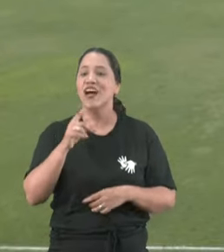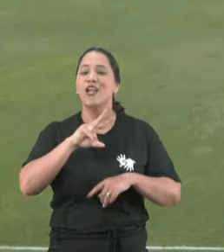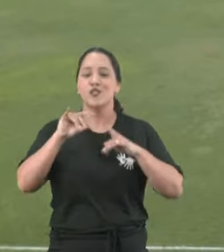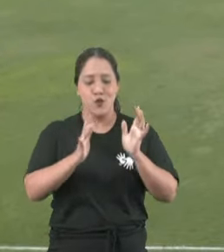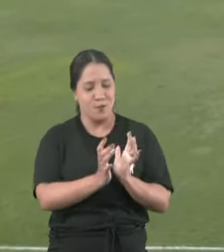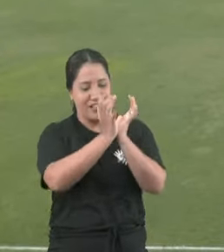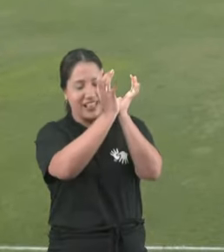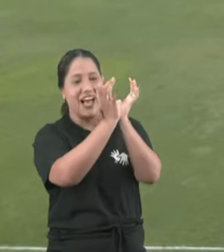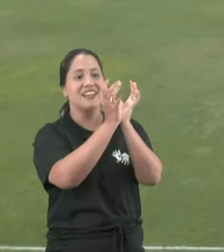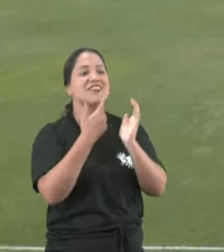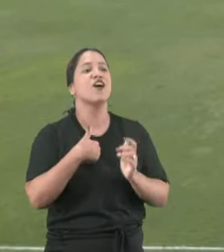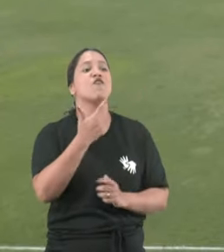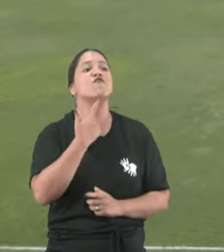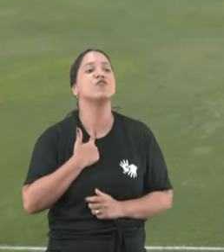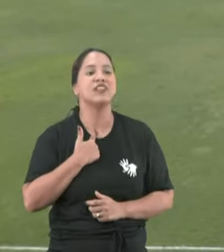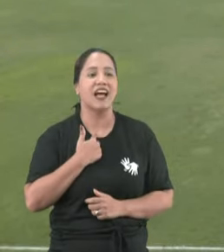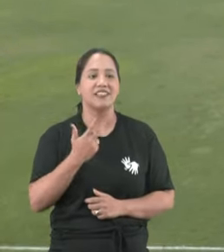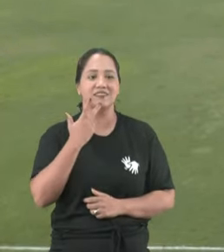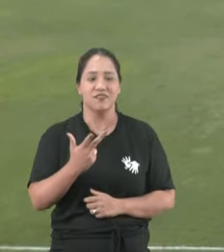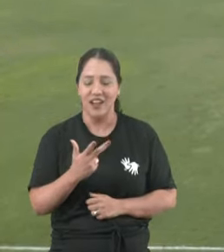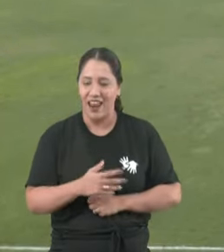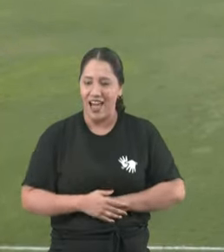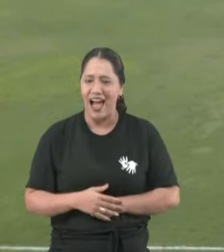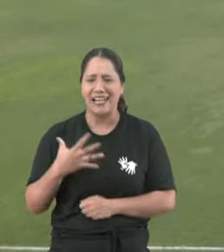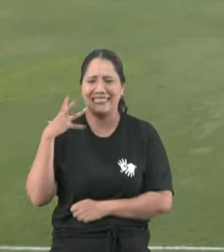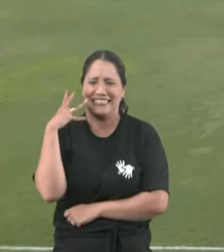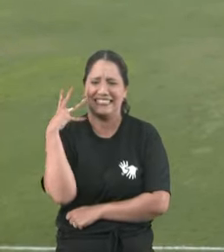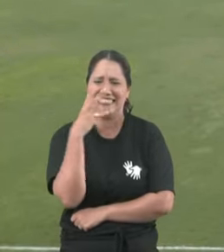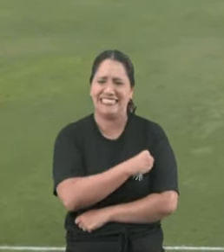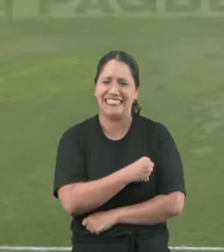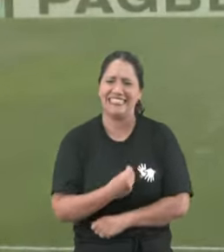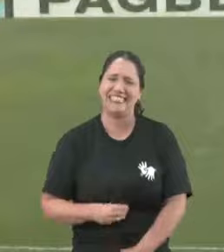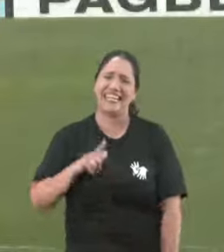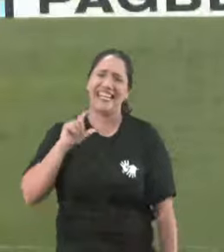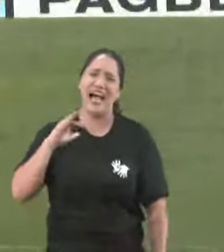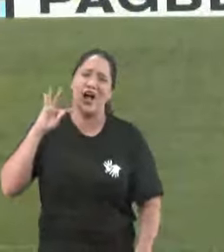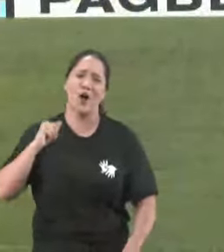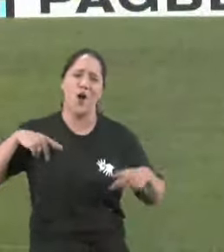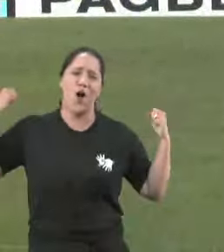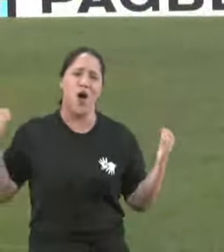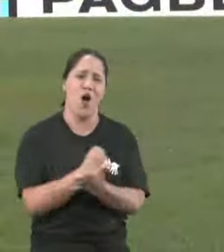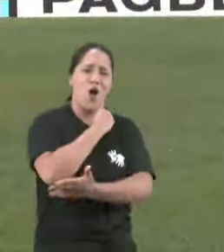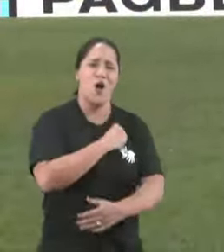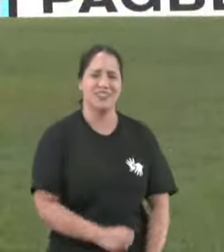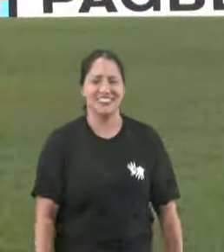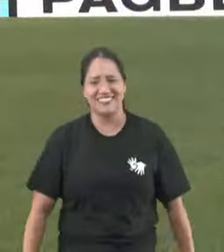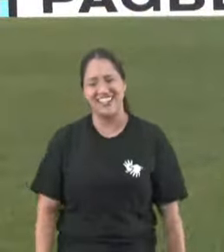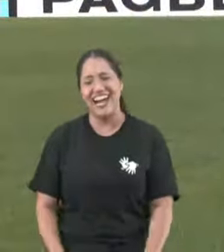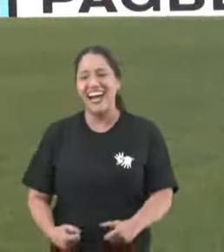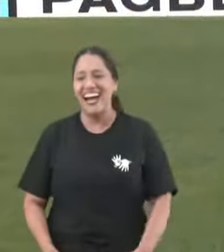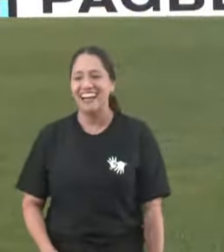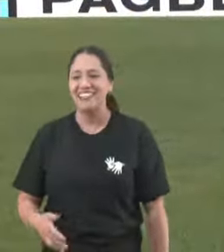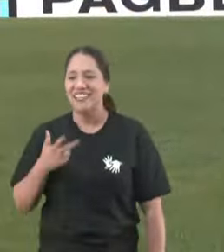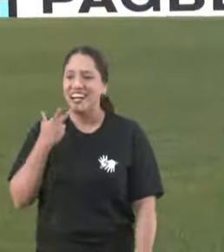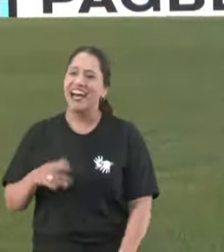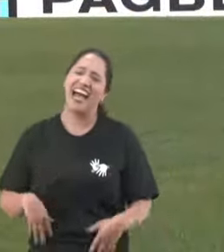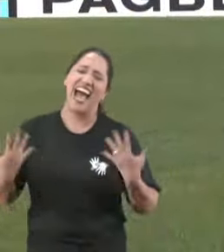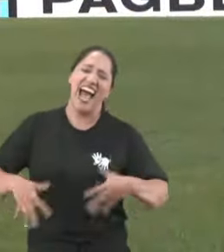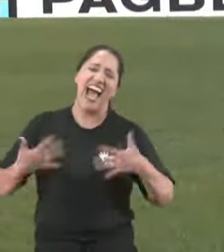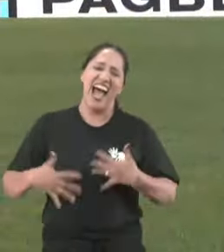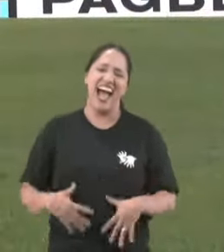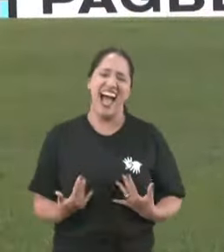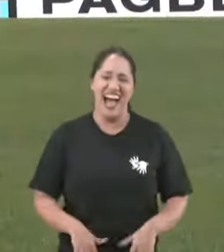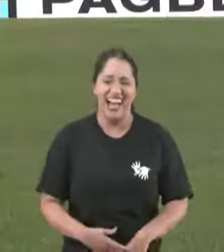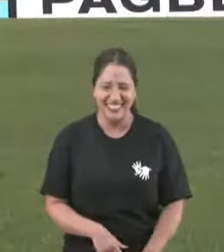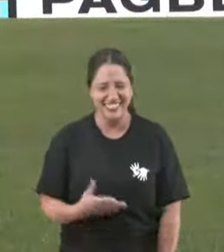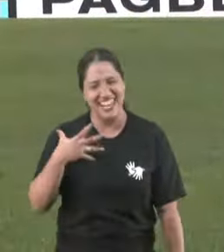aí me deu vontade de dizer, que taça bonita, da Gota Serena. Diga em aí, sua homenagem. Do Estopô Balaio. É por aí.